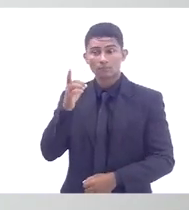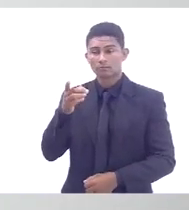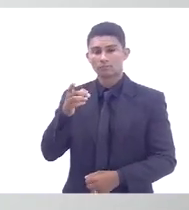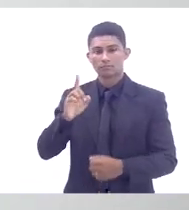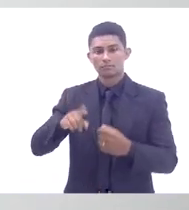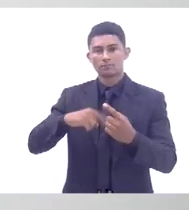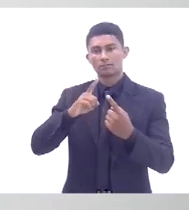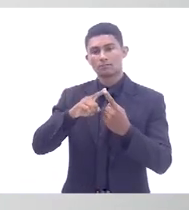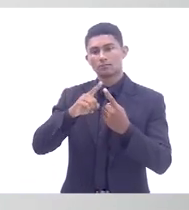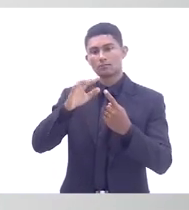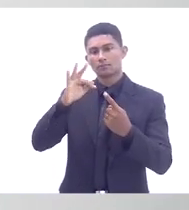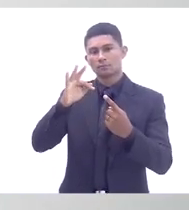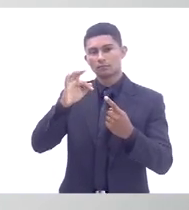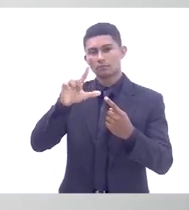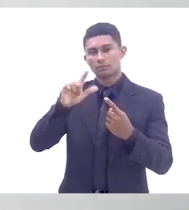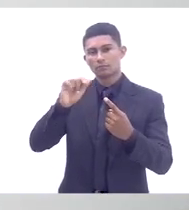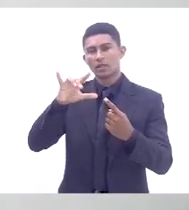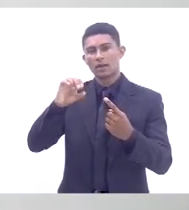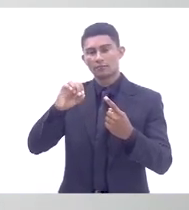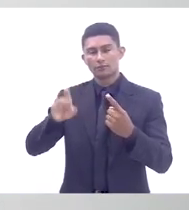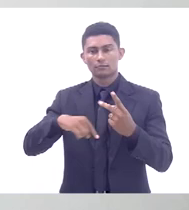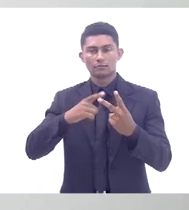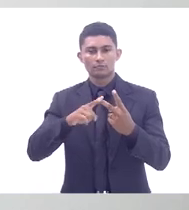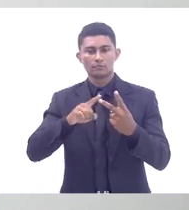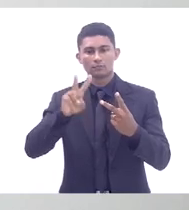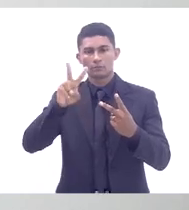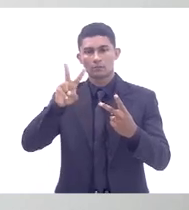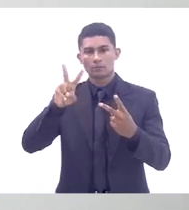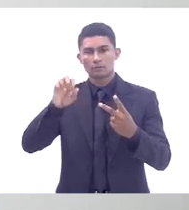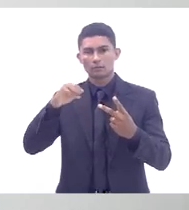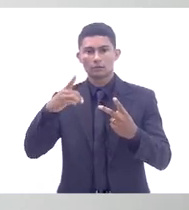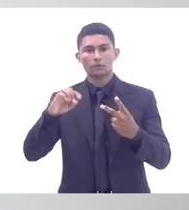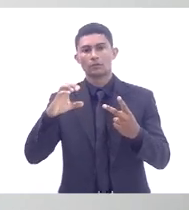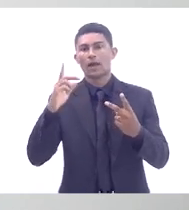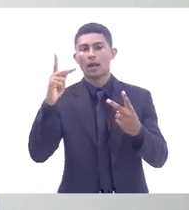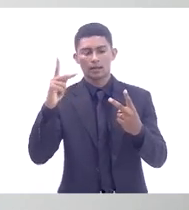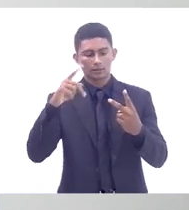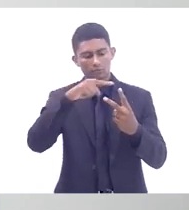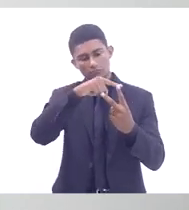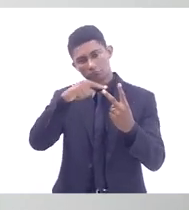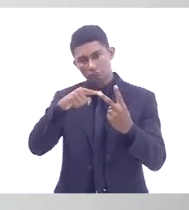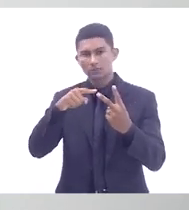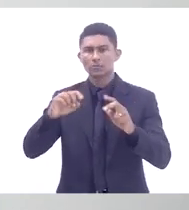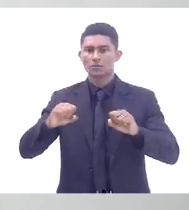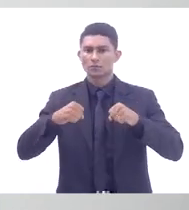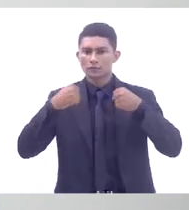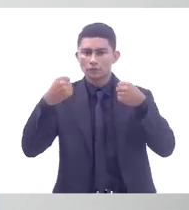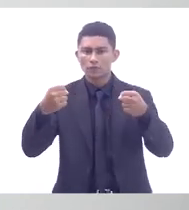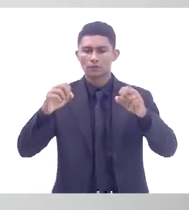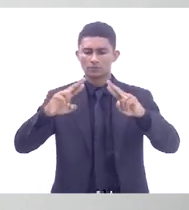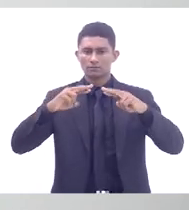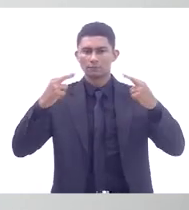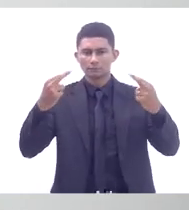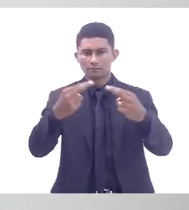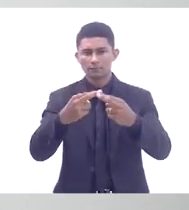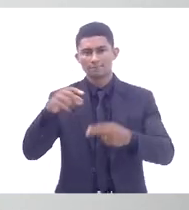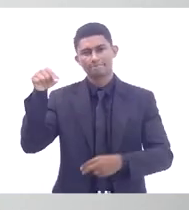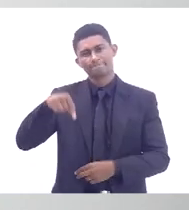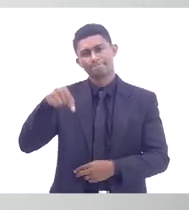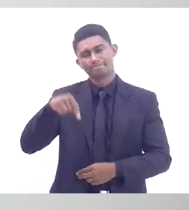Flávio serafini e waldeck Carneiro né na realização dessa audiência pública